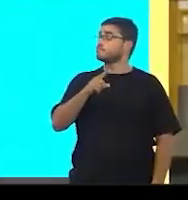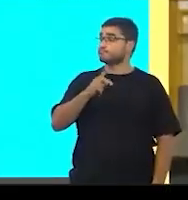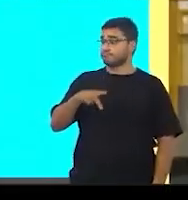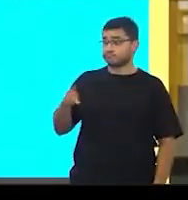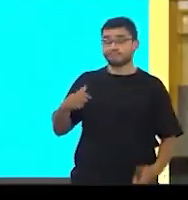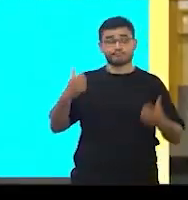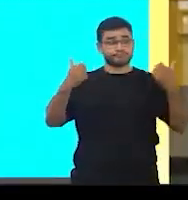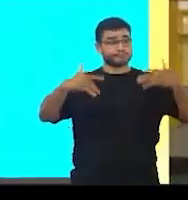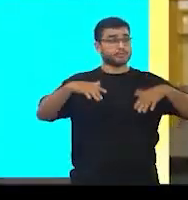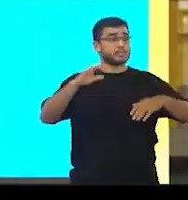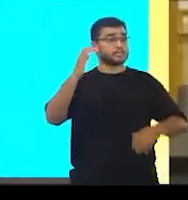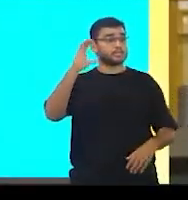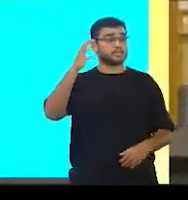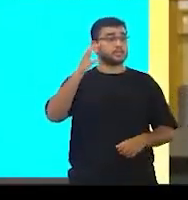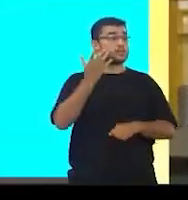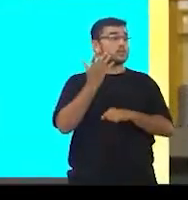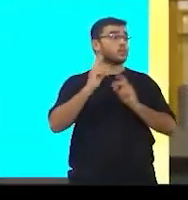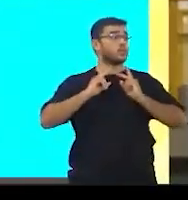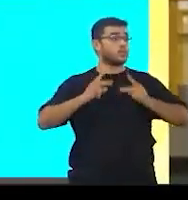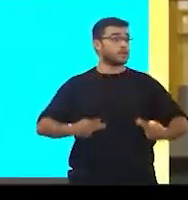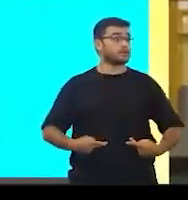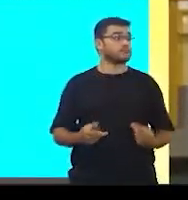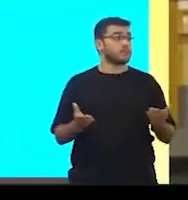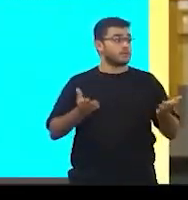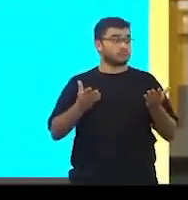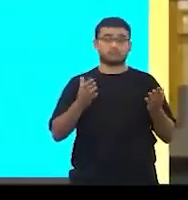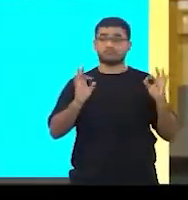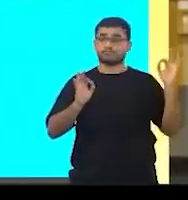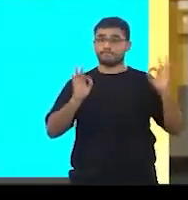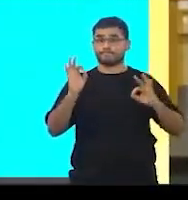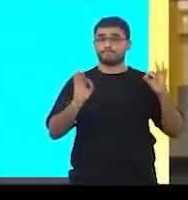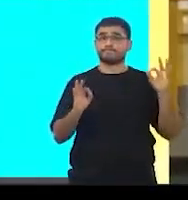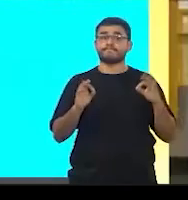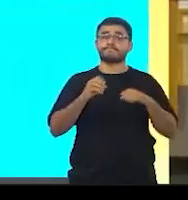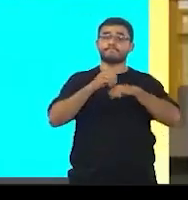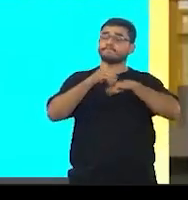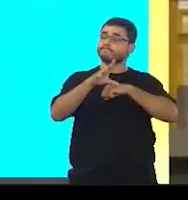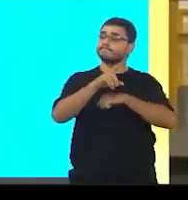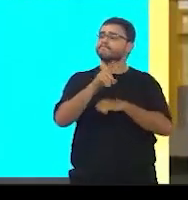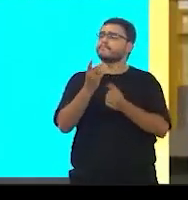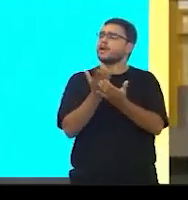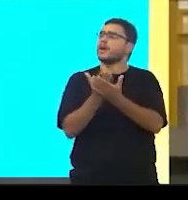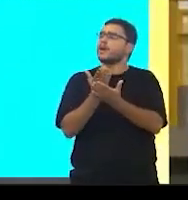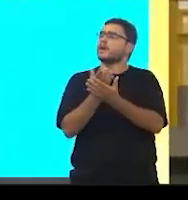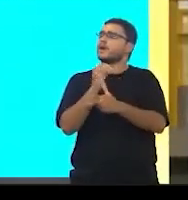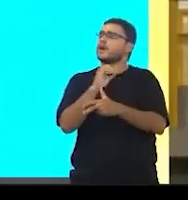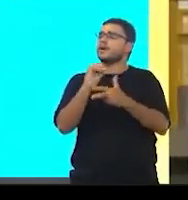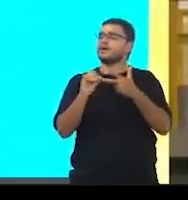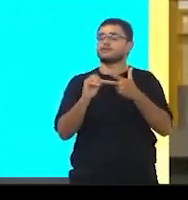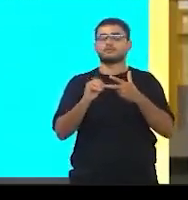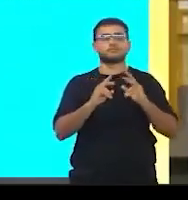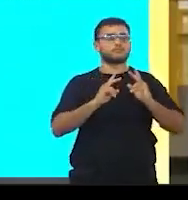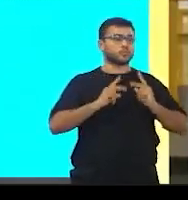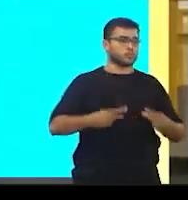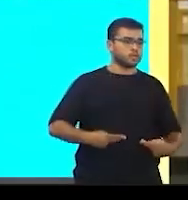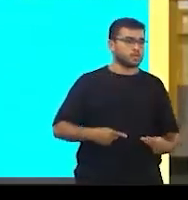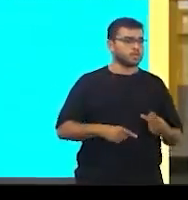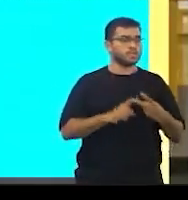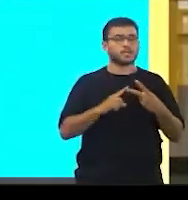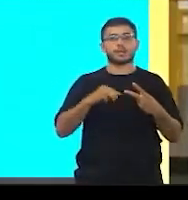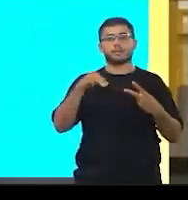preparei esses primeiros momentos para vocês falar um pouco sobre as áreas do Enem. Humanas,